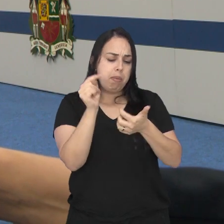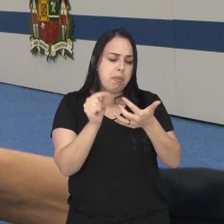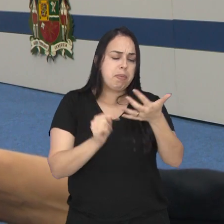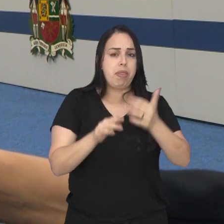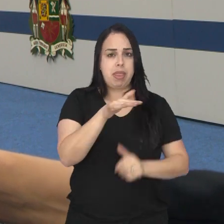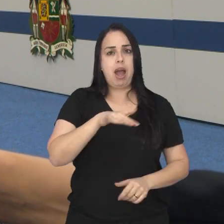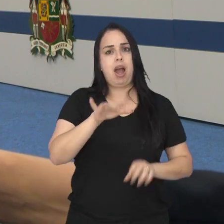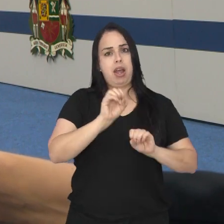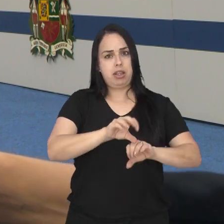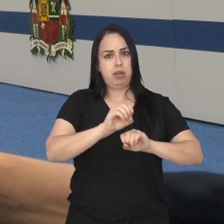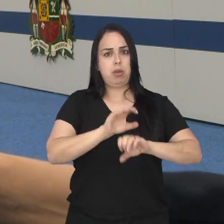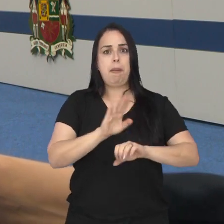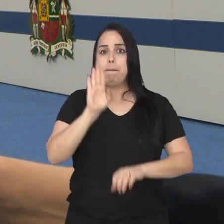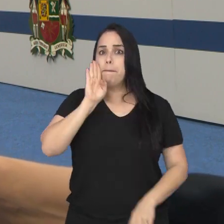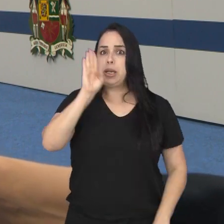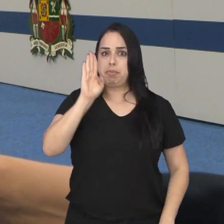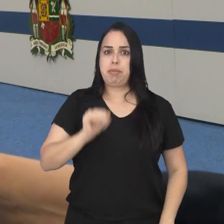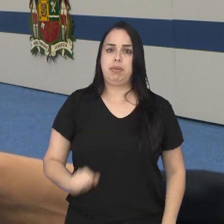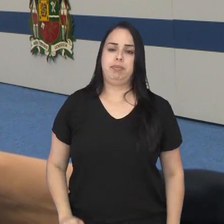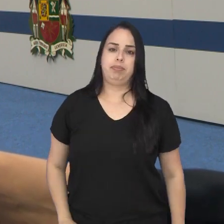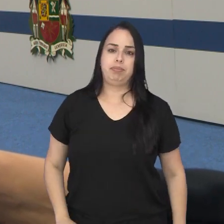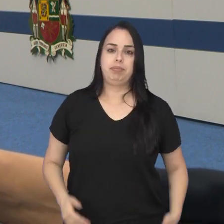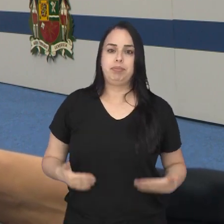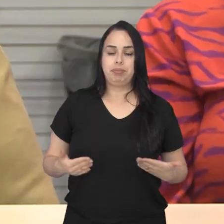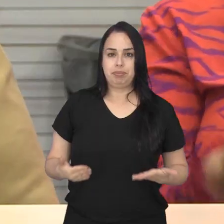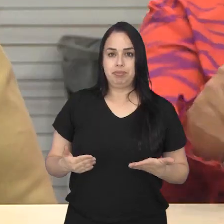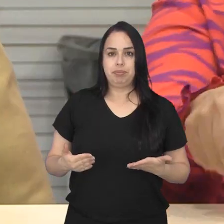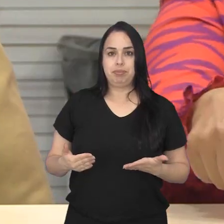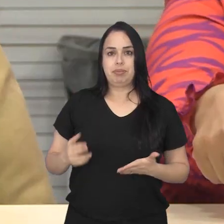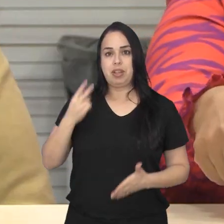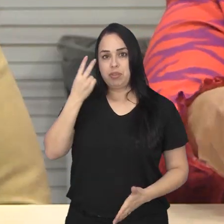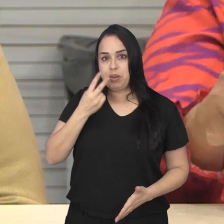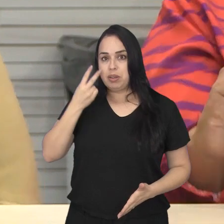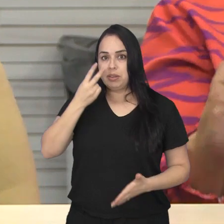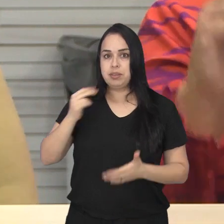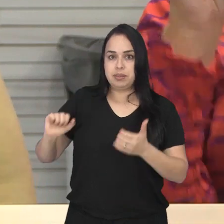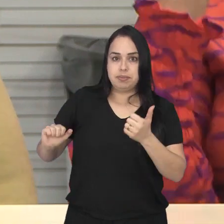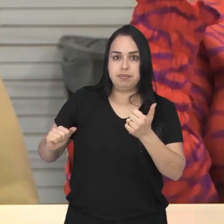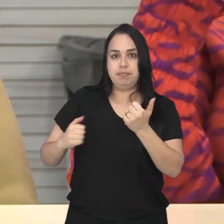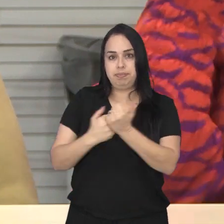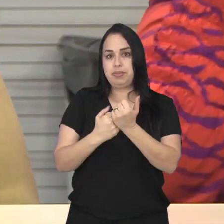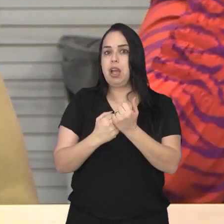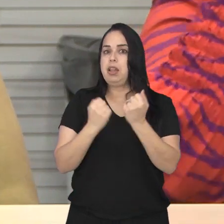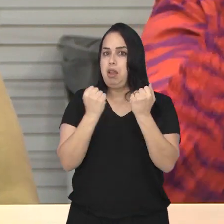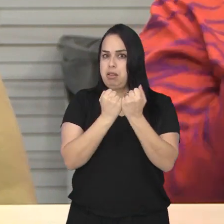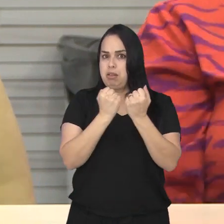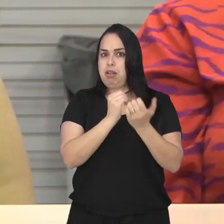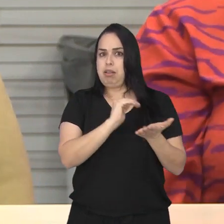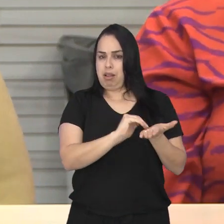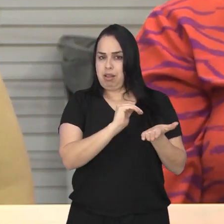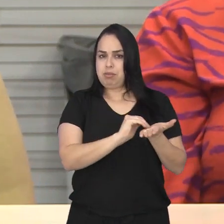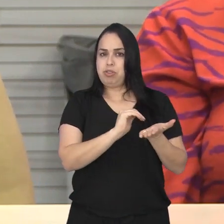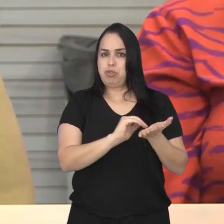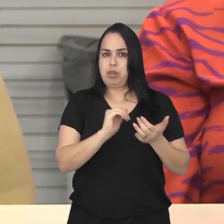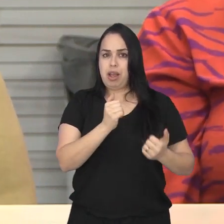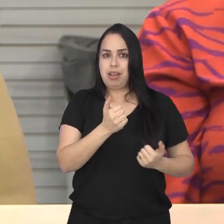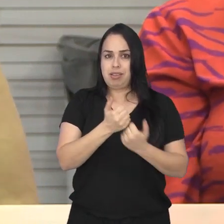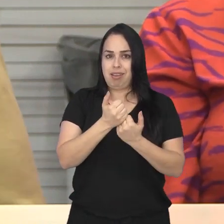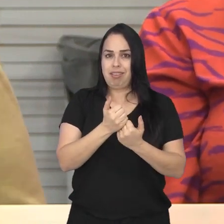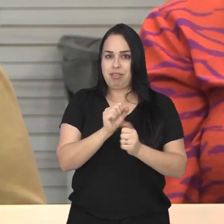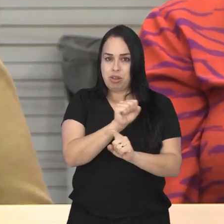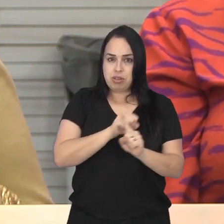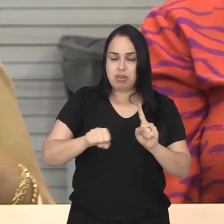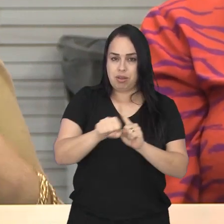na área da Educação Municipal principalmente e o auxílio dos vereadores a causa foi defendido pela secretaria